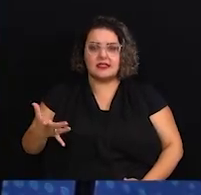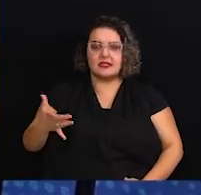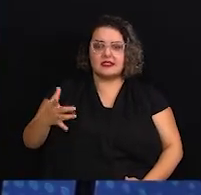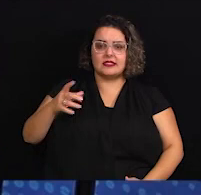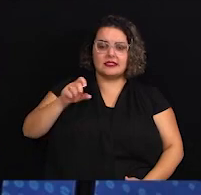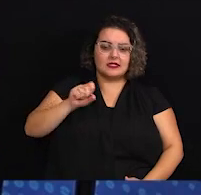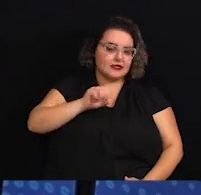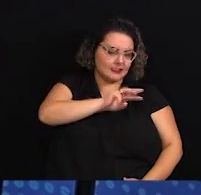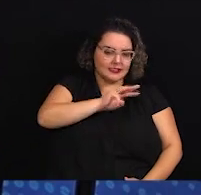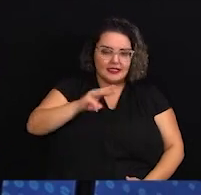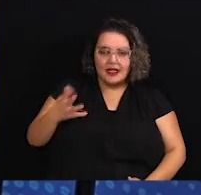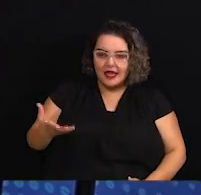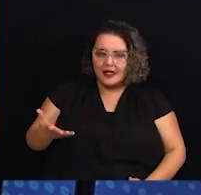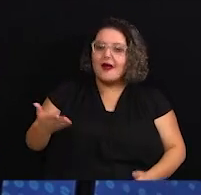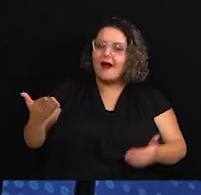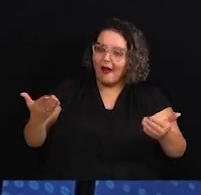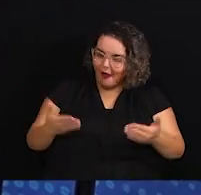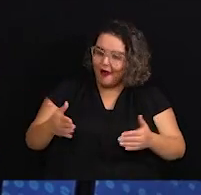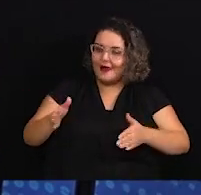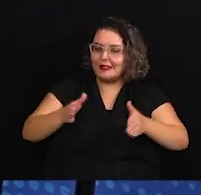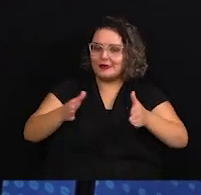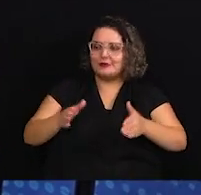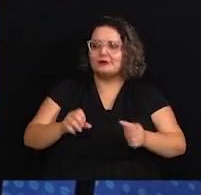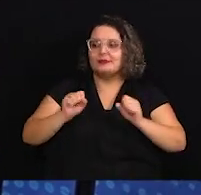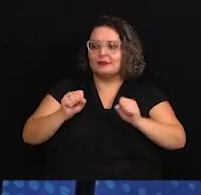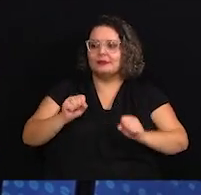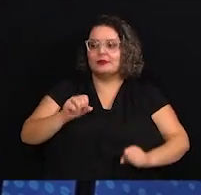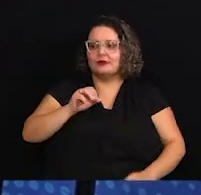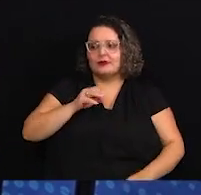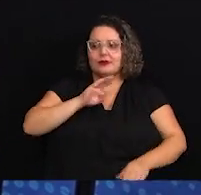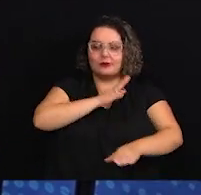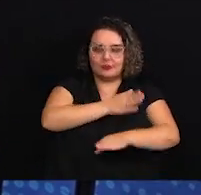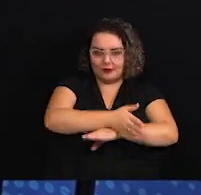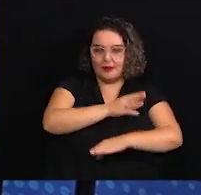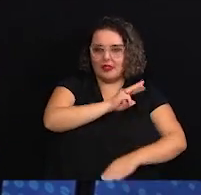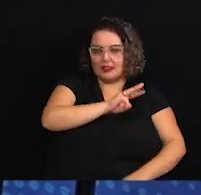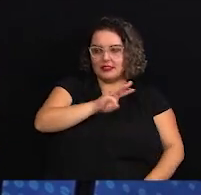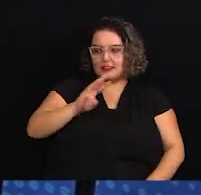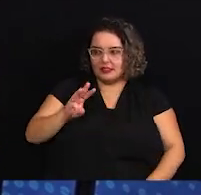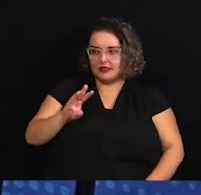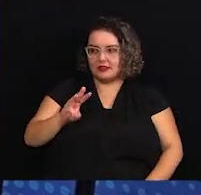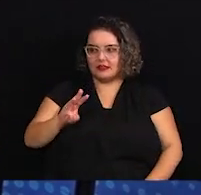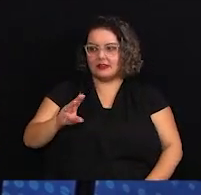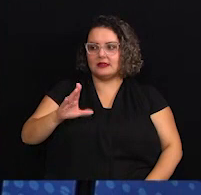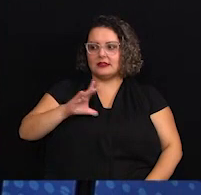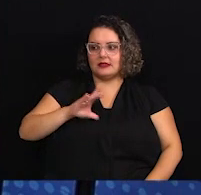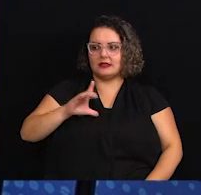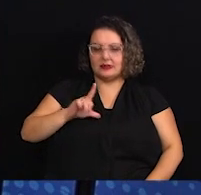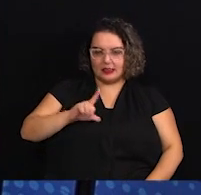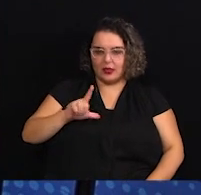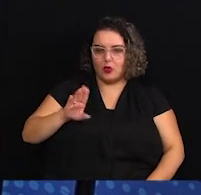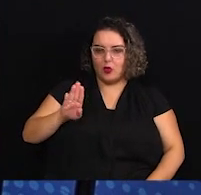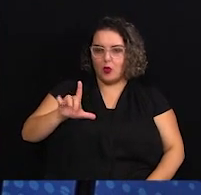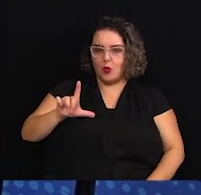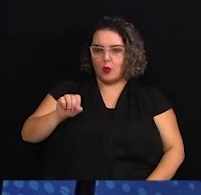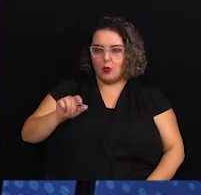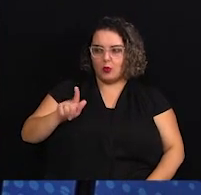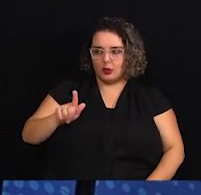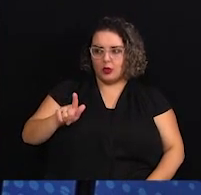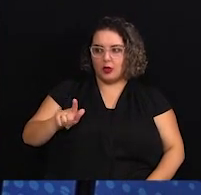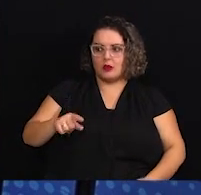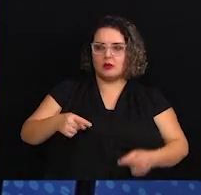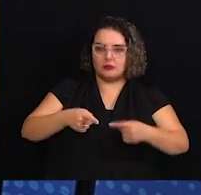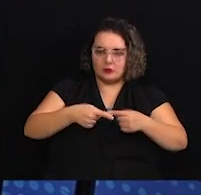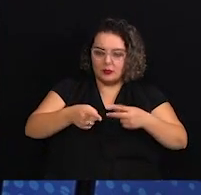momento. Tem sim. Você pode acessar o meu site, inclusive eu tenho um blog que